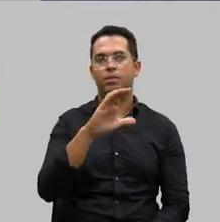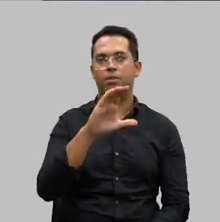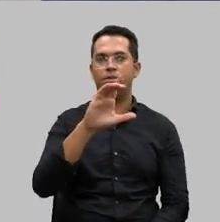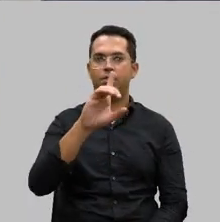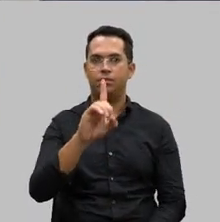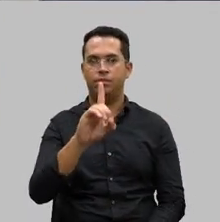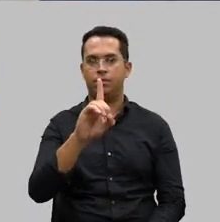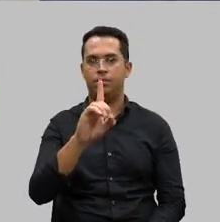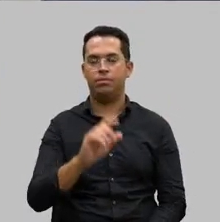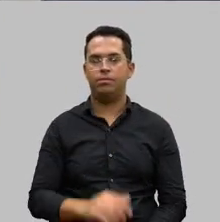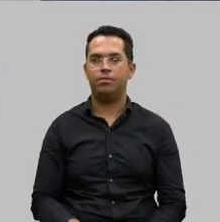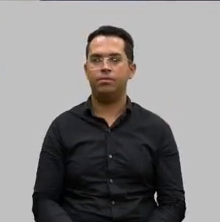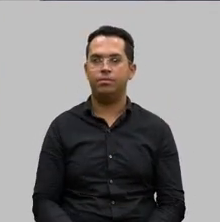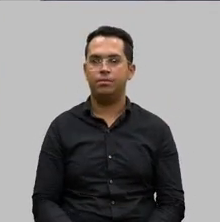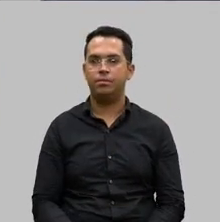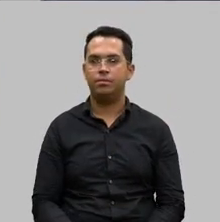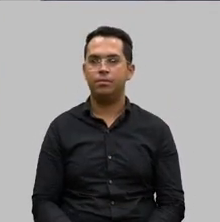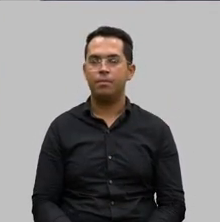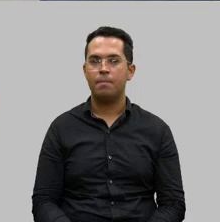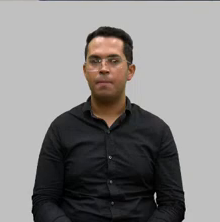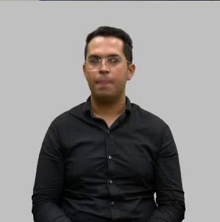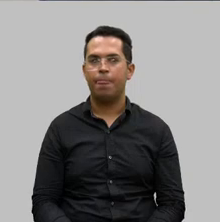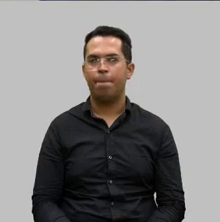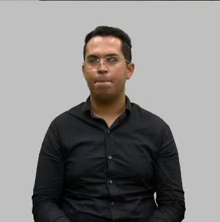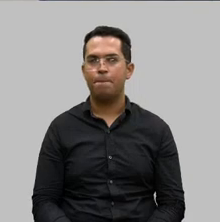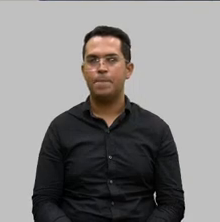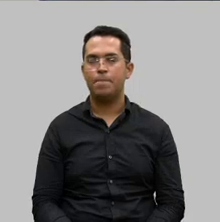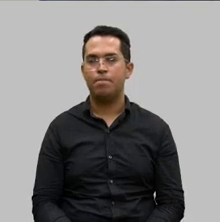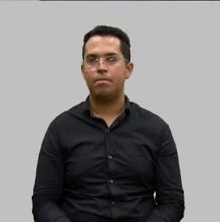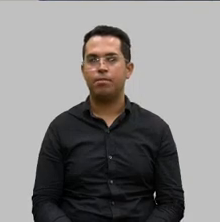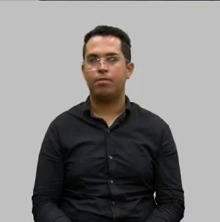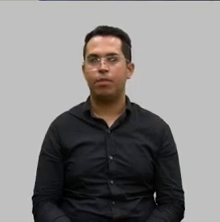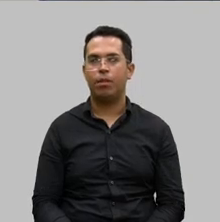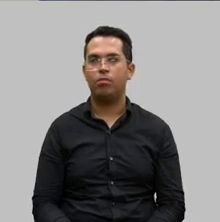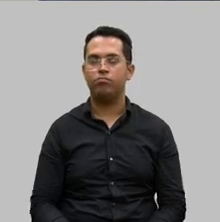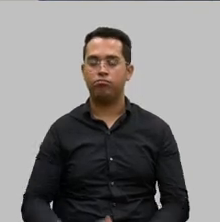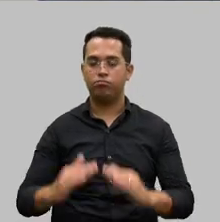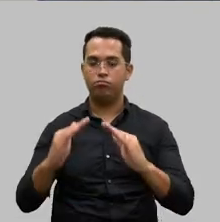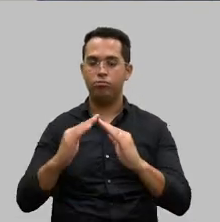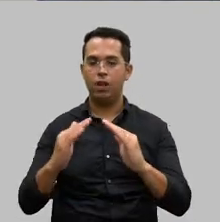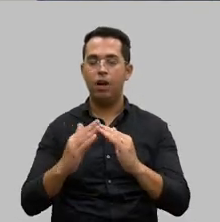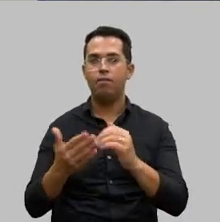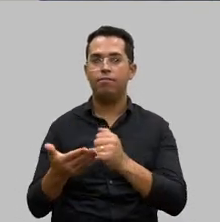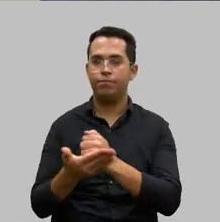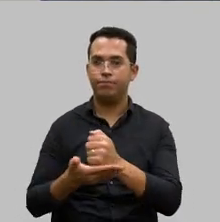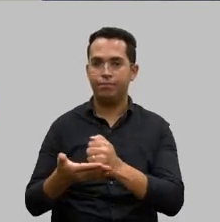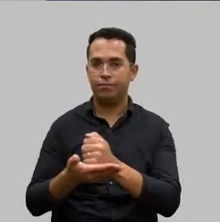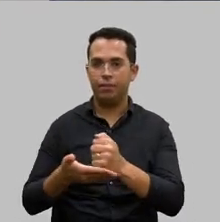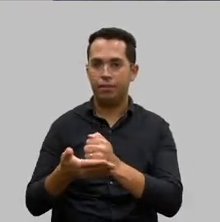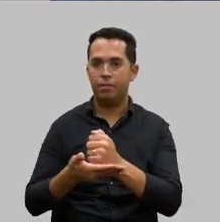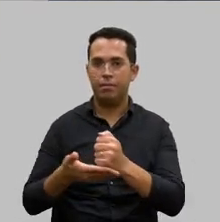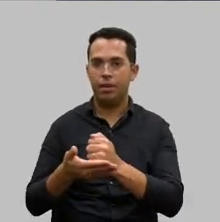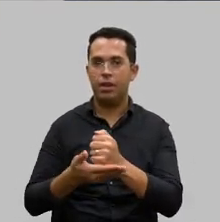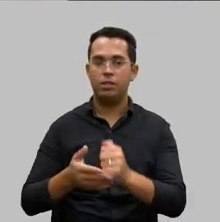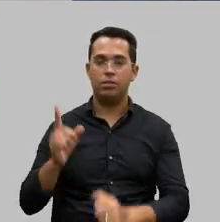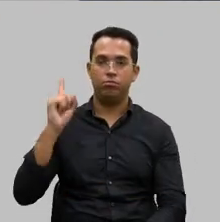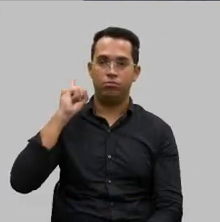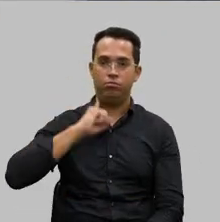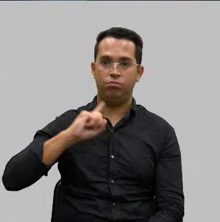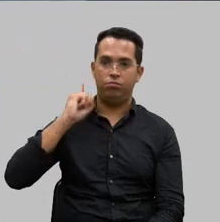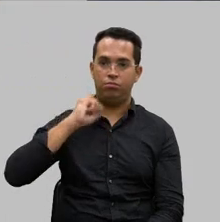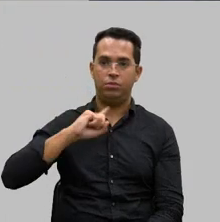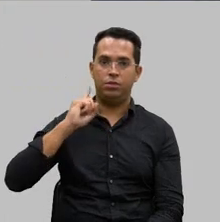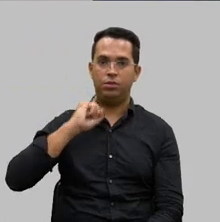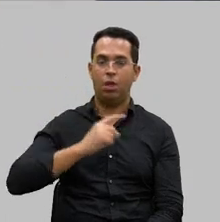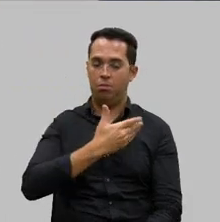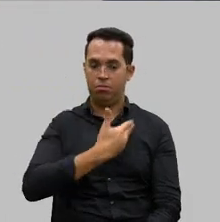essas pessoas na farmácia popular eu já disse aqui na farmácia de minas né a gente tem a dificuldade de receber